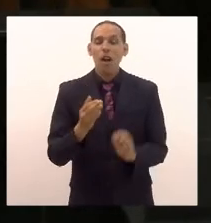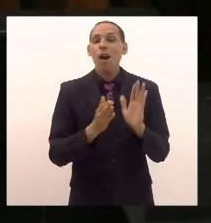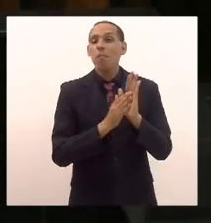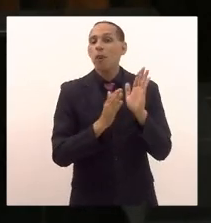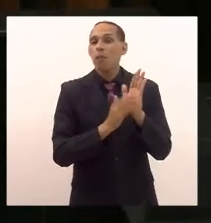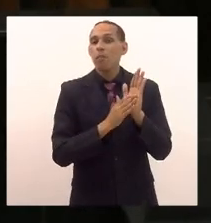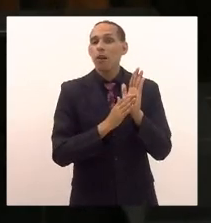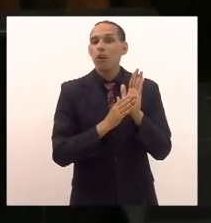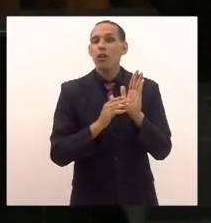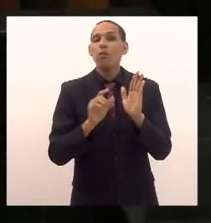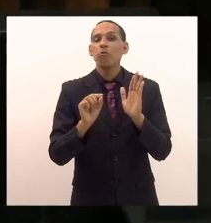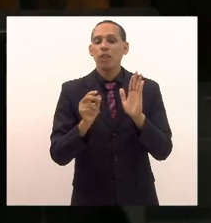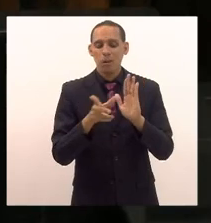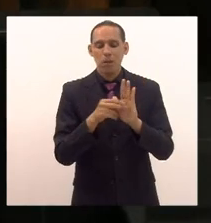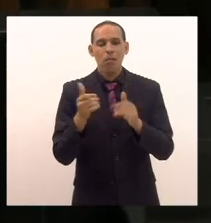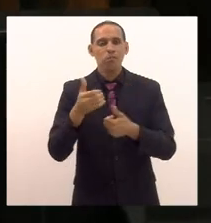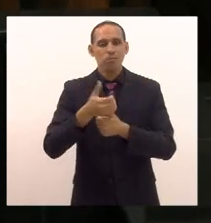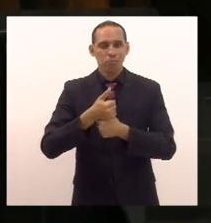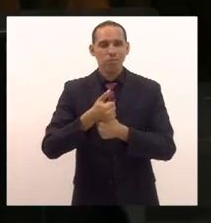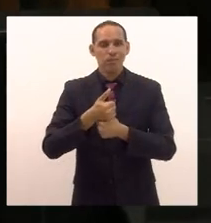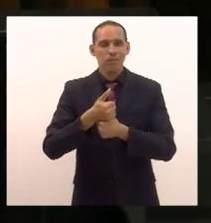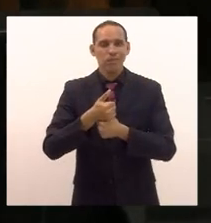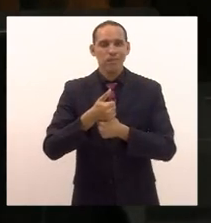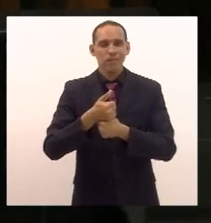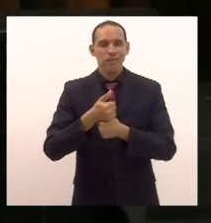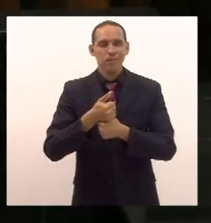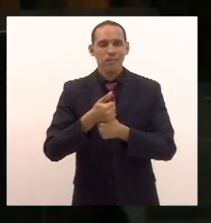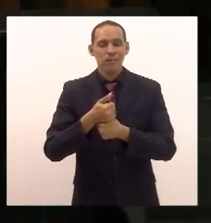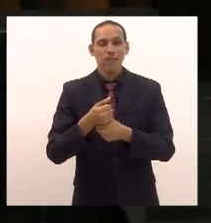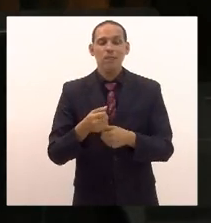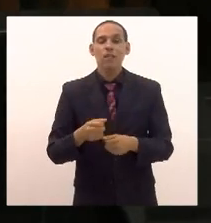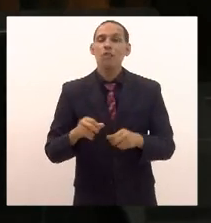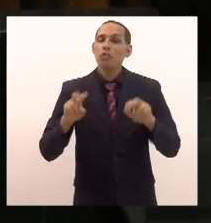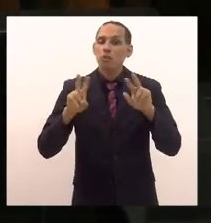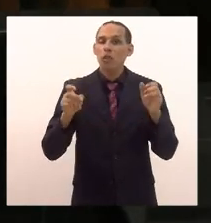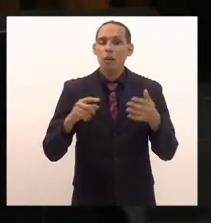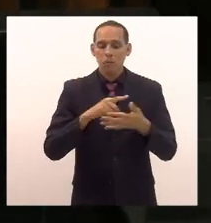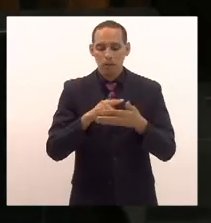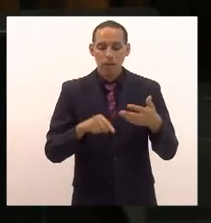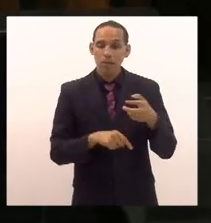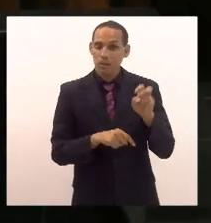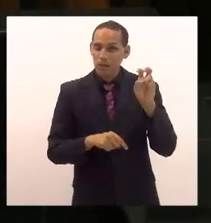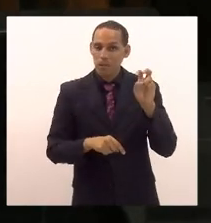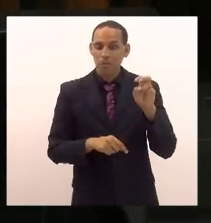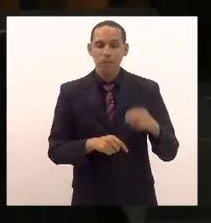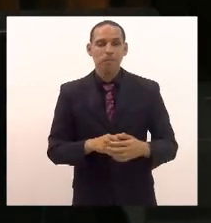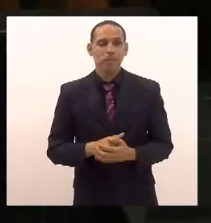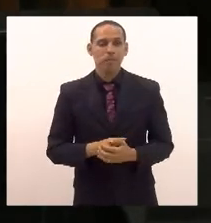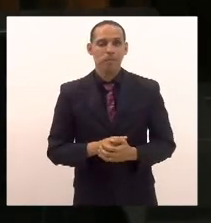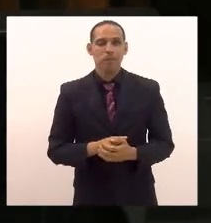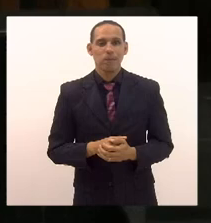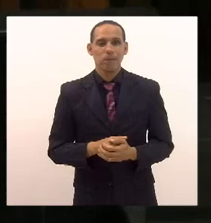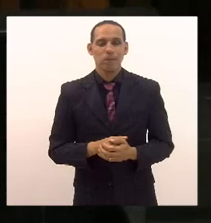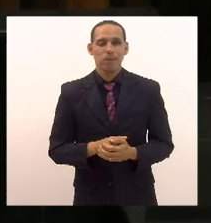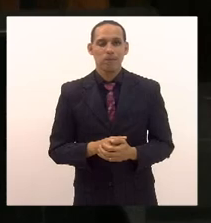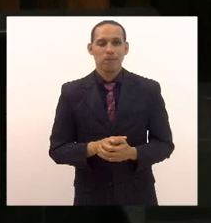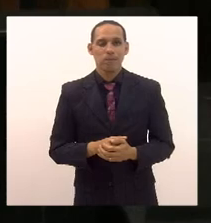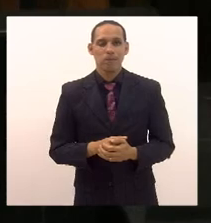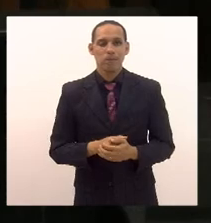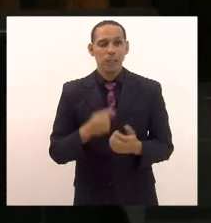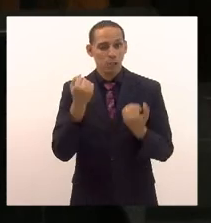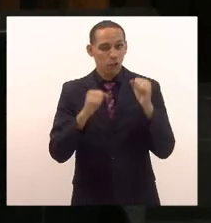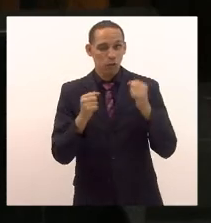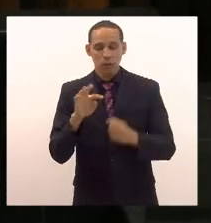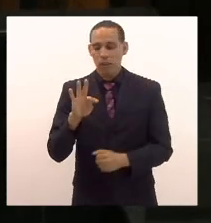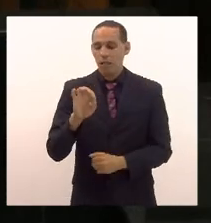de substitutivo sobre as cinco matérias a Indústria Têxtil